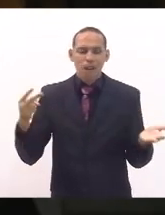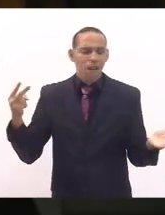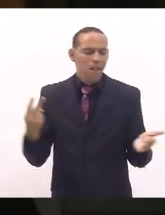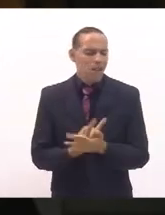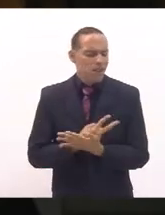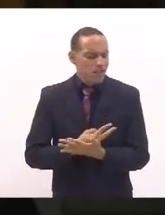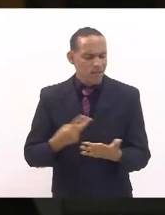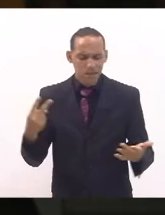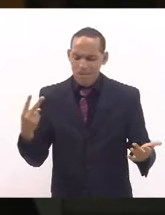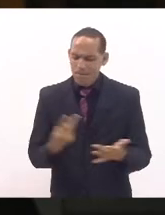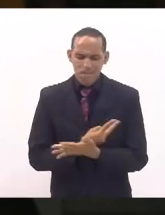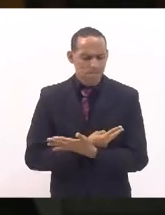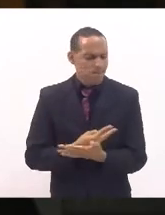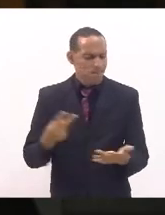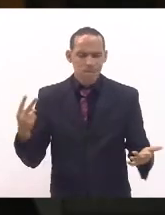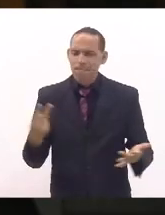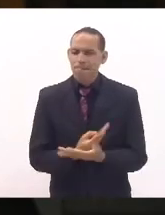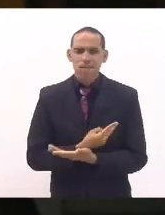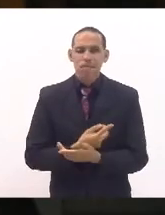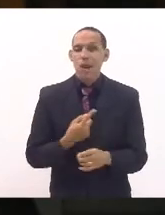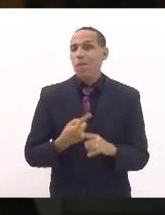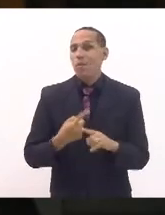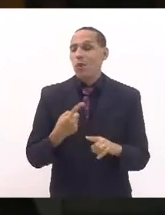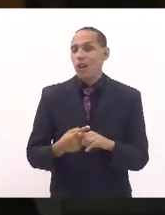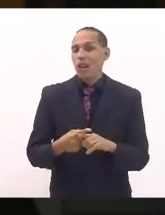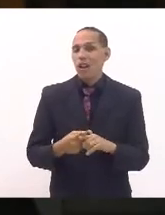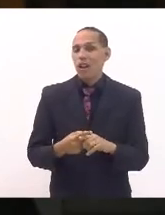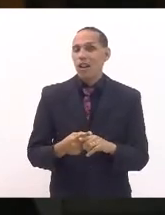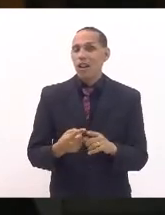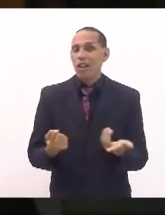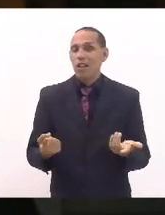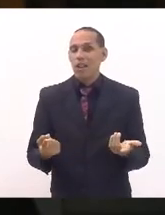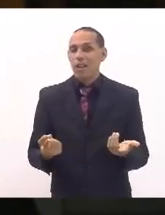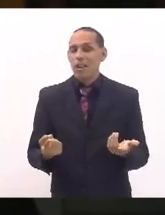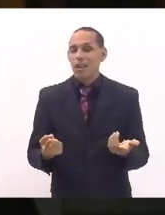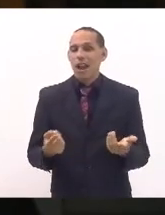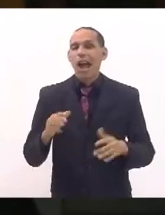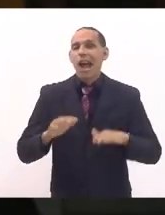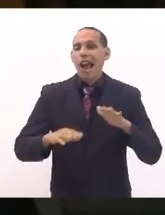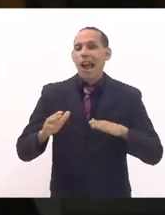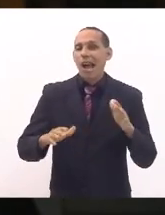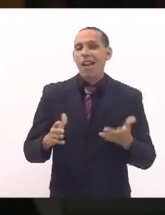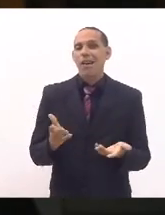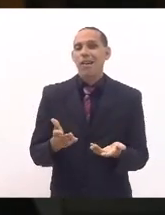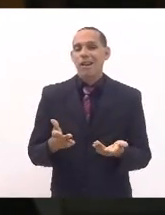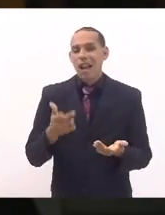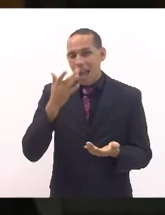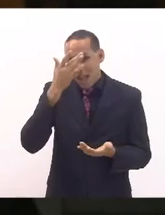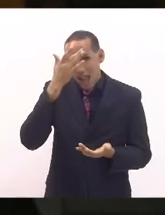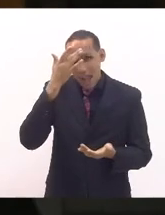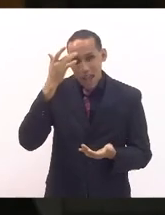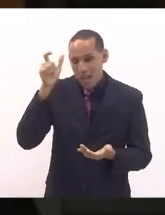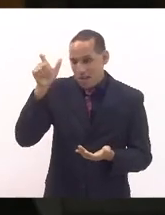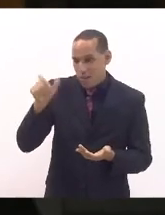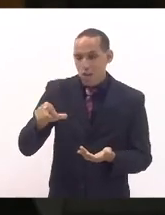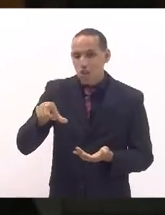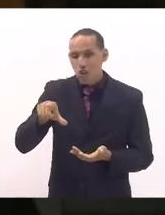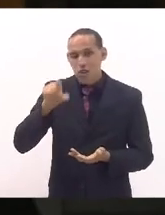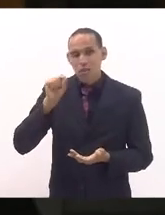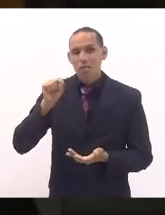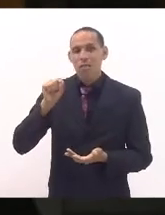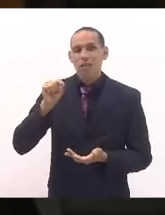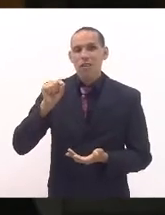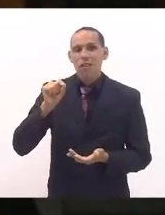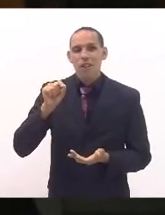amaldiçoadas. Porque o dedo, às vezes, está contaminado e